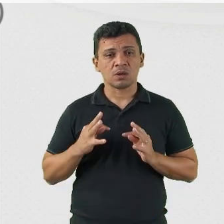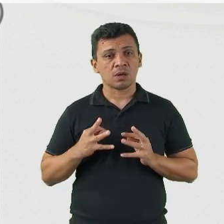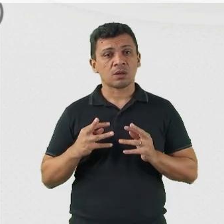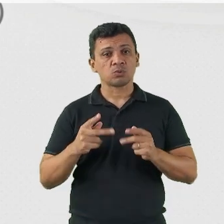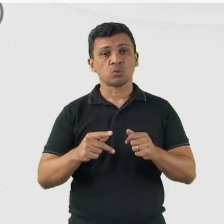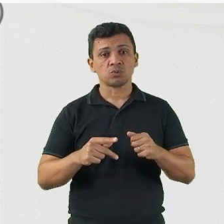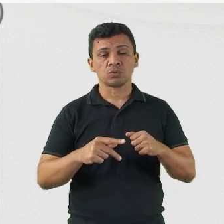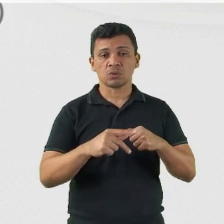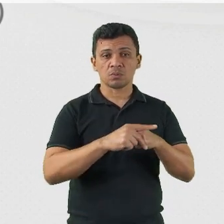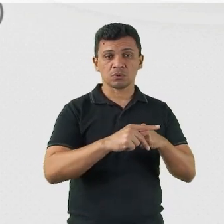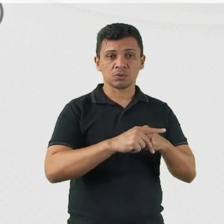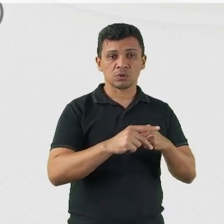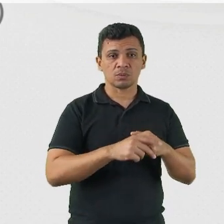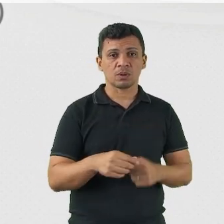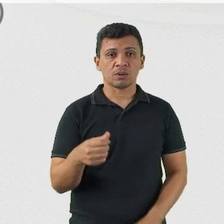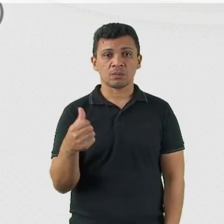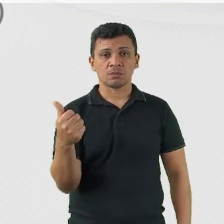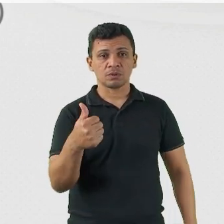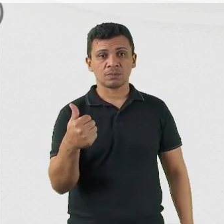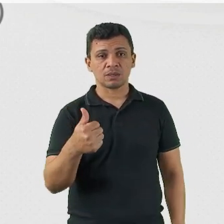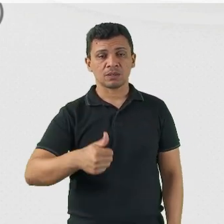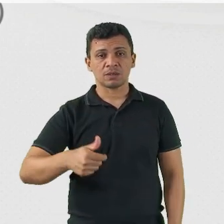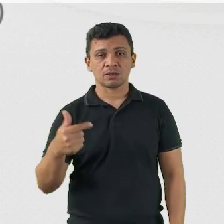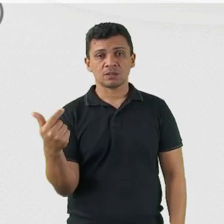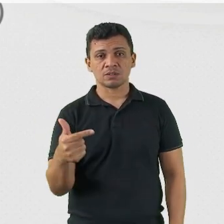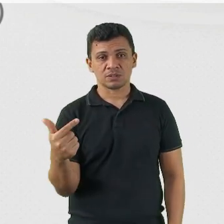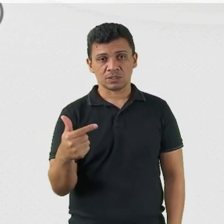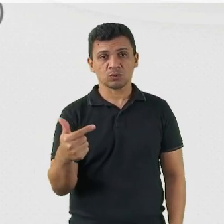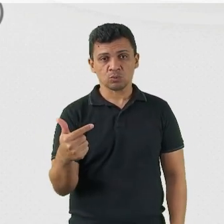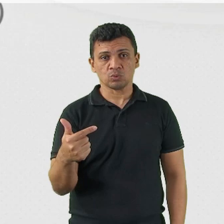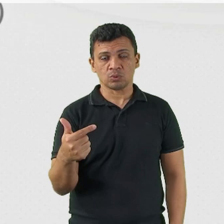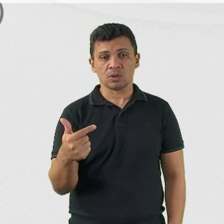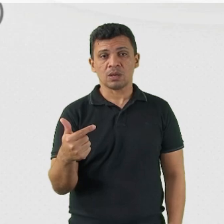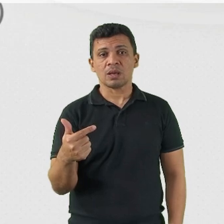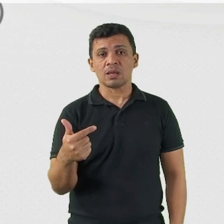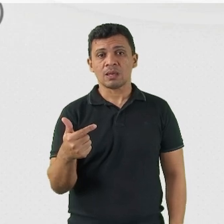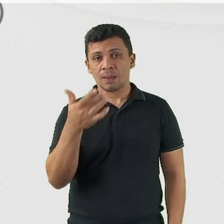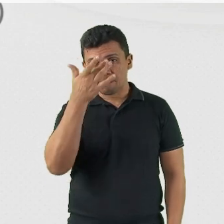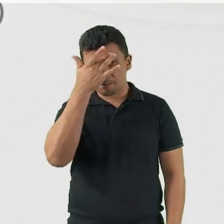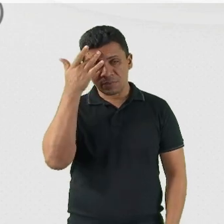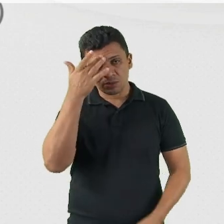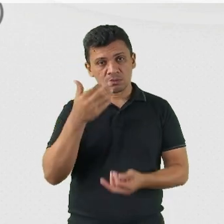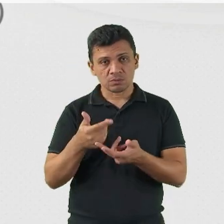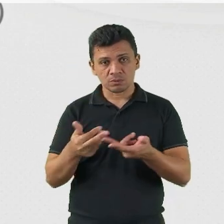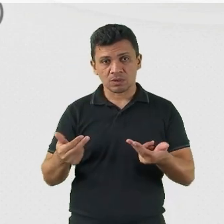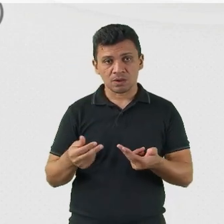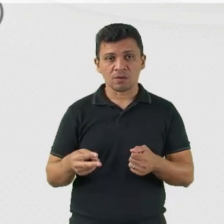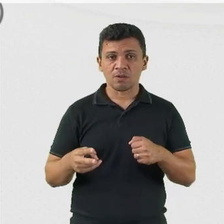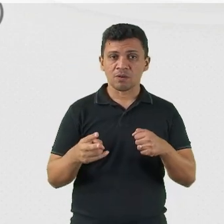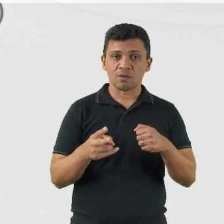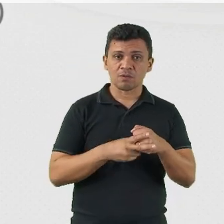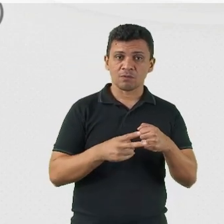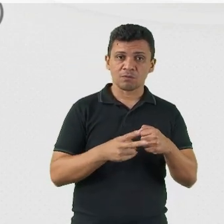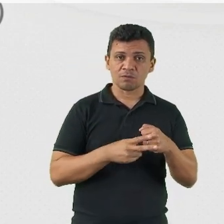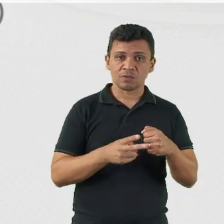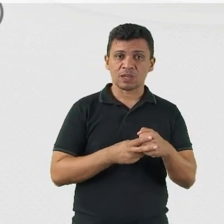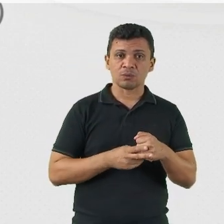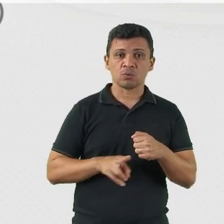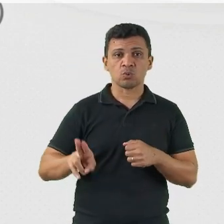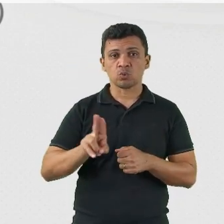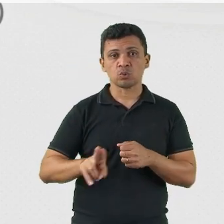pronomes, primeira, segunda e pessoas do plural, basta usar o verbo na forma